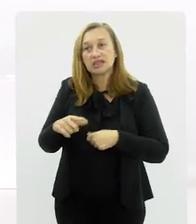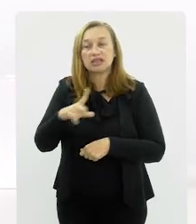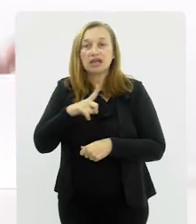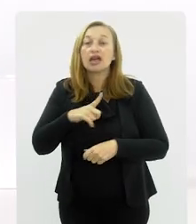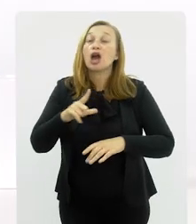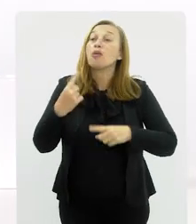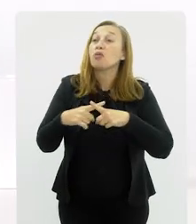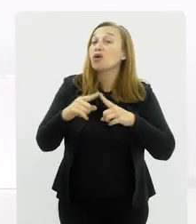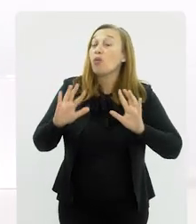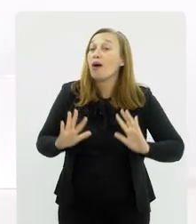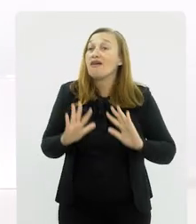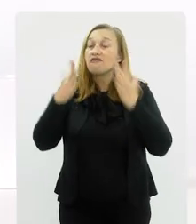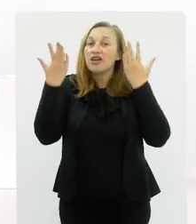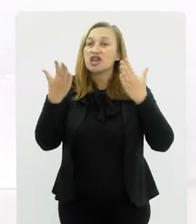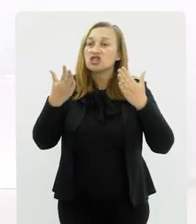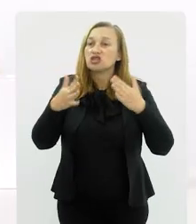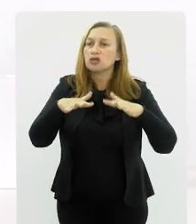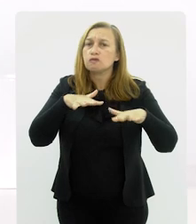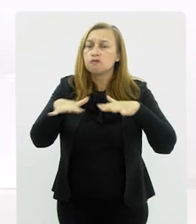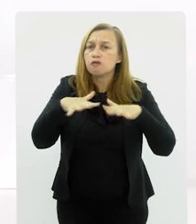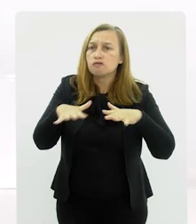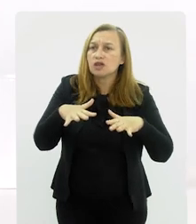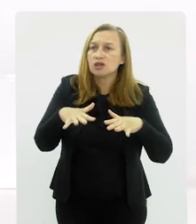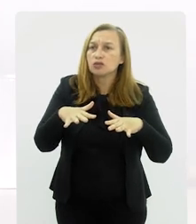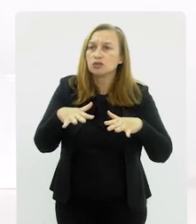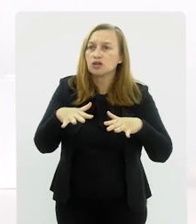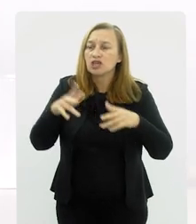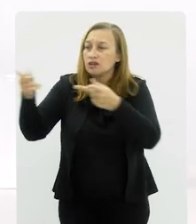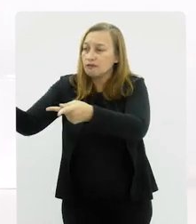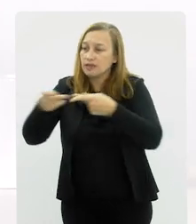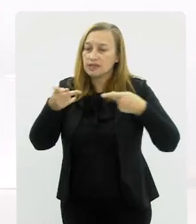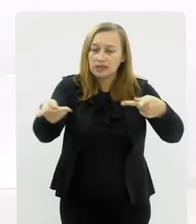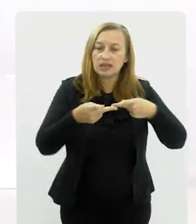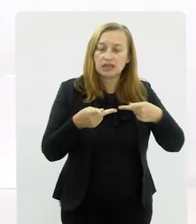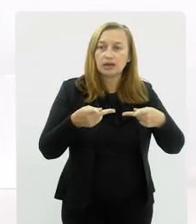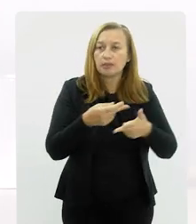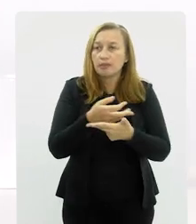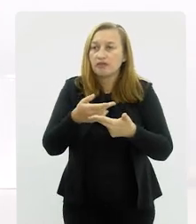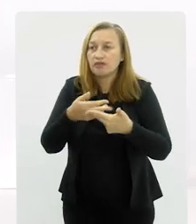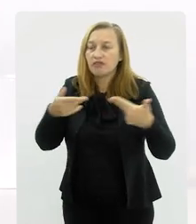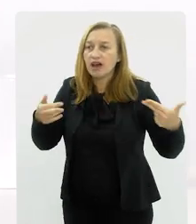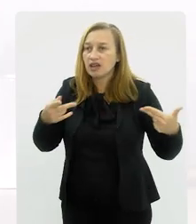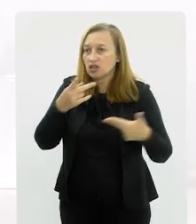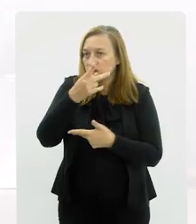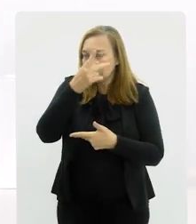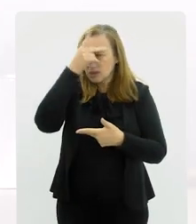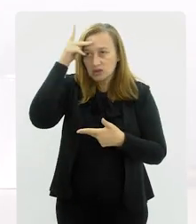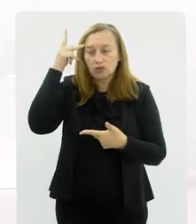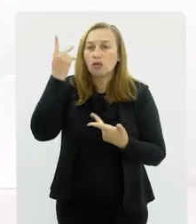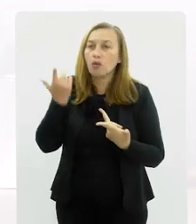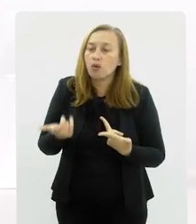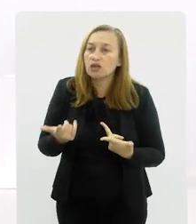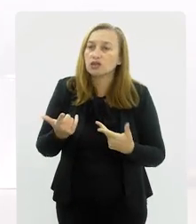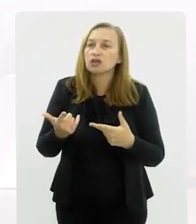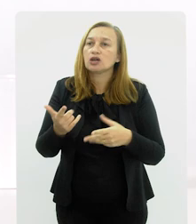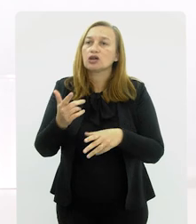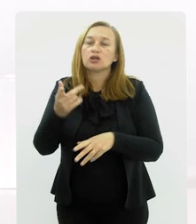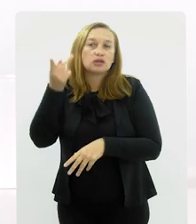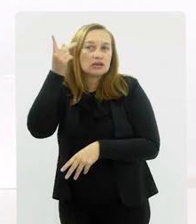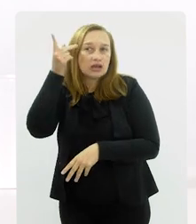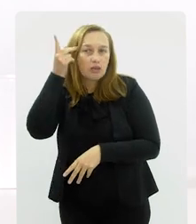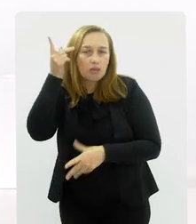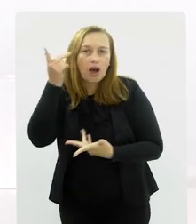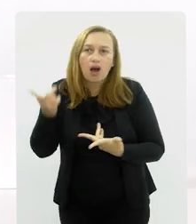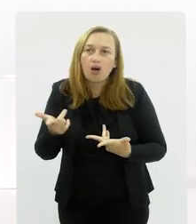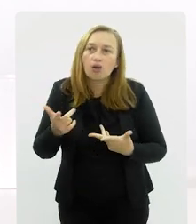também é uma festa que traz, movimenta as pessoas do estado todo. E isso dificulta muito, acho que é o que faz a grande diferença de verba,